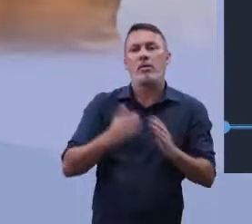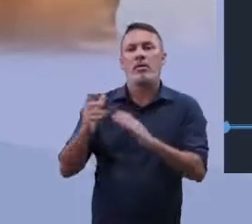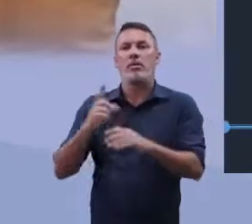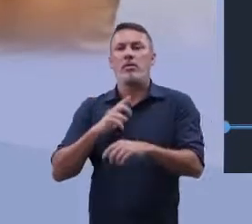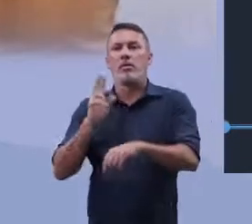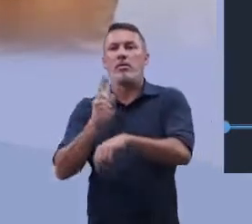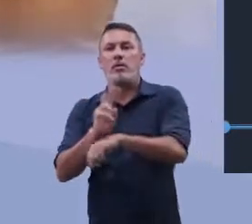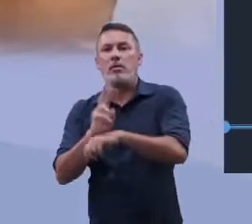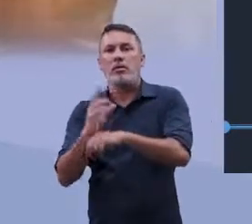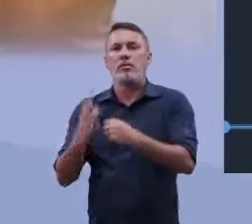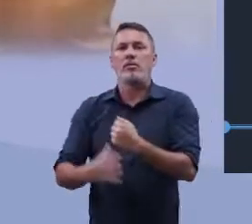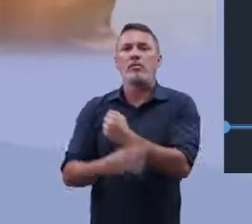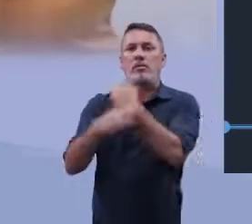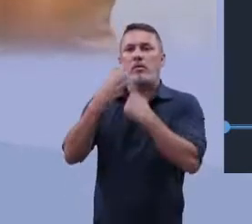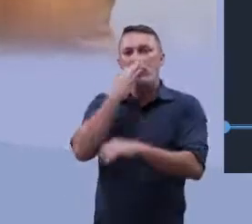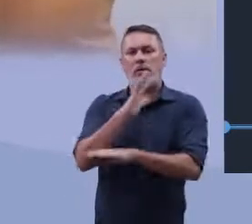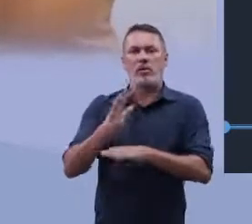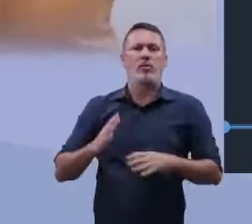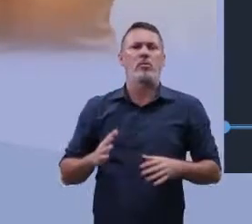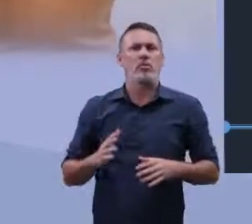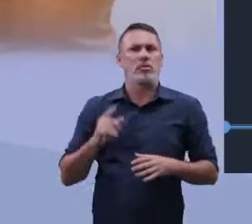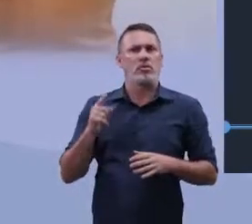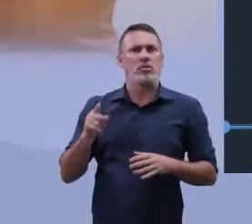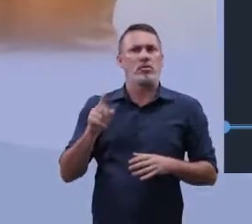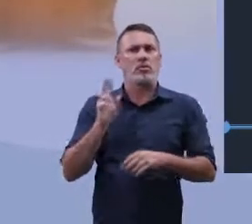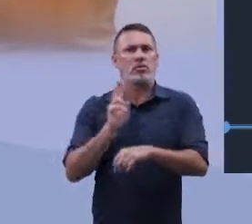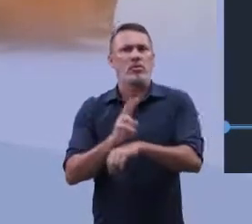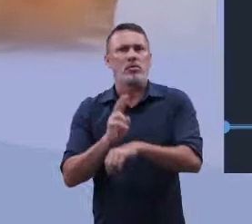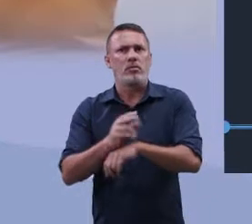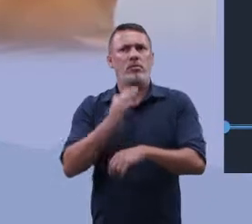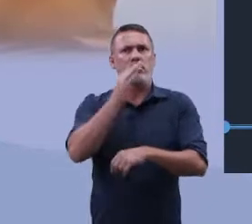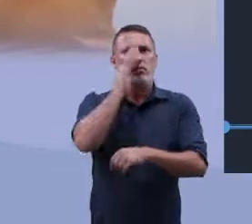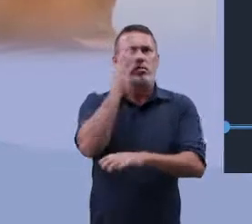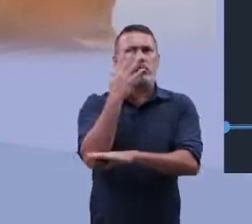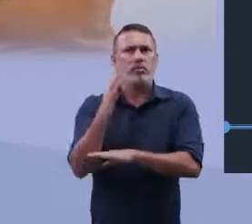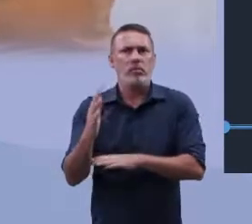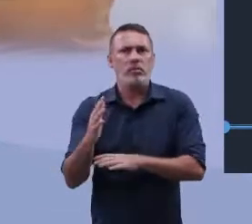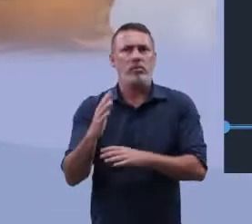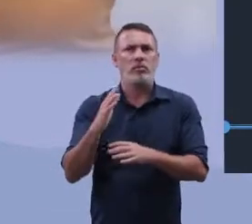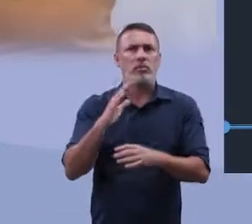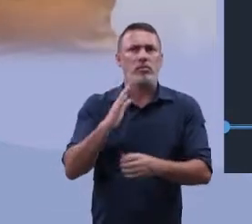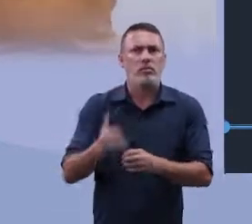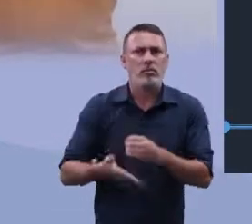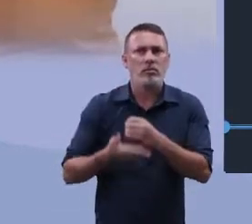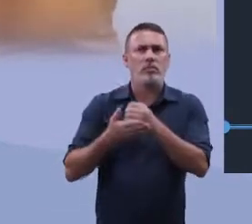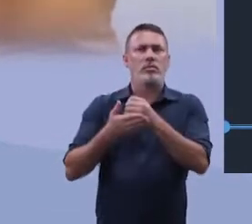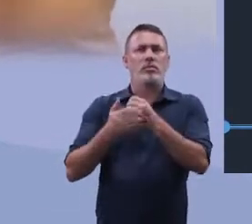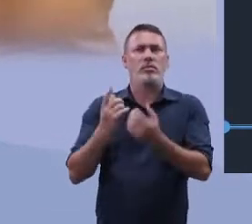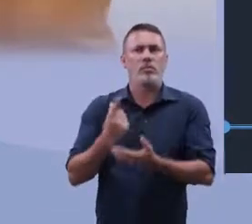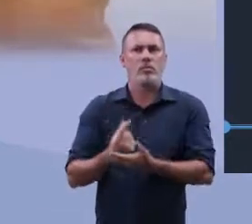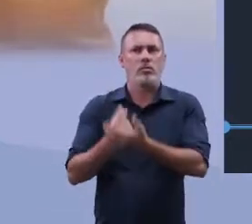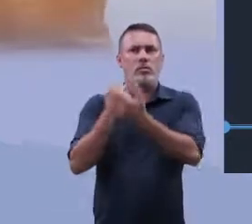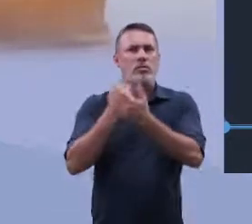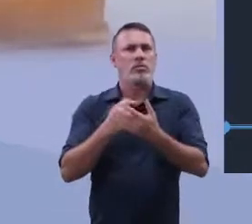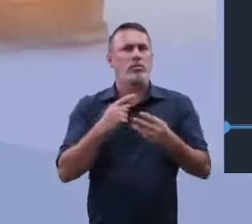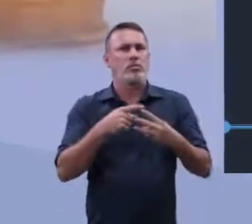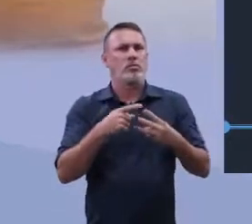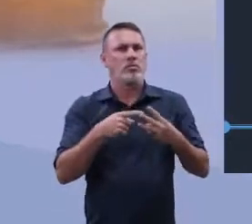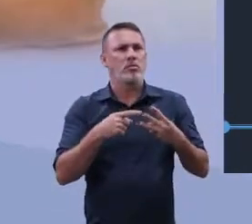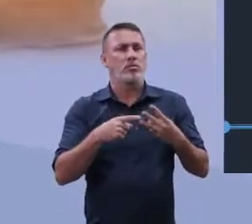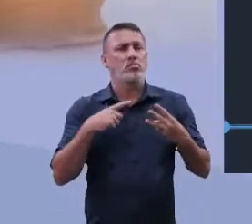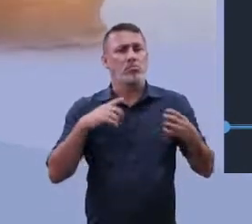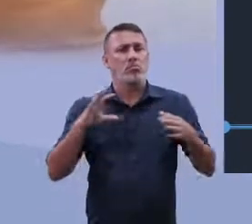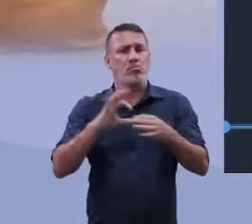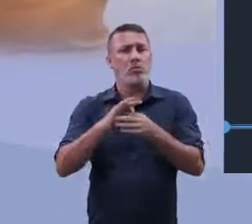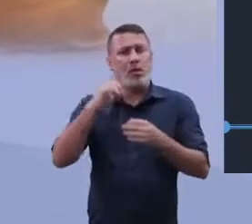alguma coisa sobre preservação ambiental. Opa, preservação ambiental, consumismo, né, desenvolvimento sustentável, eu